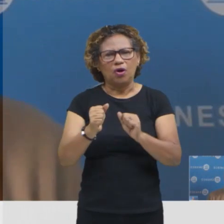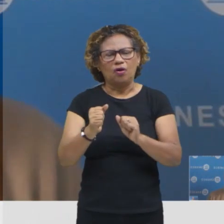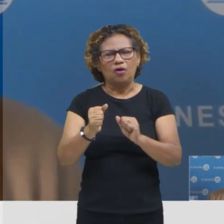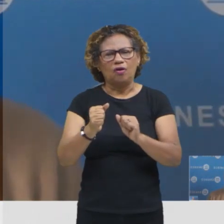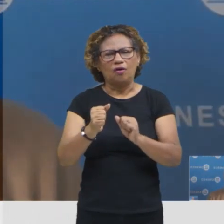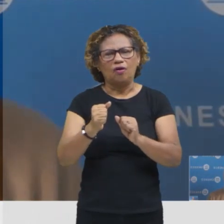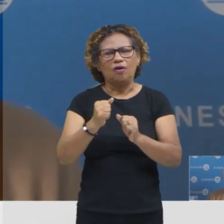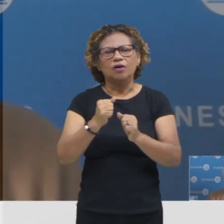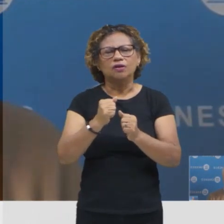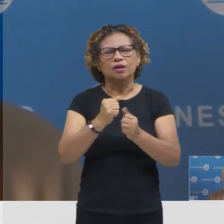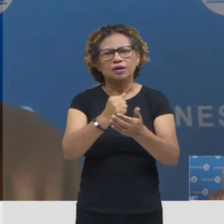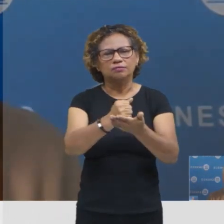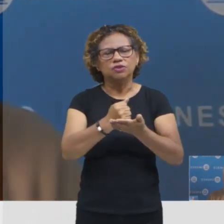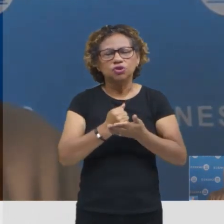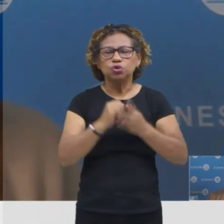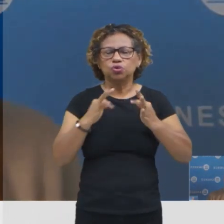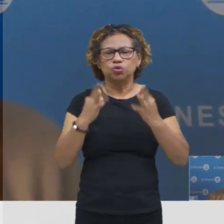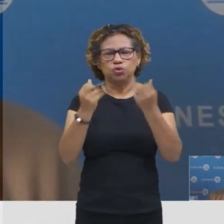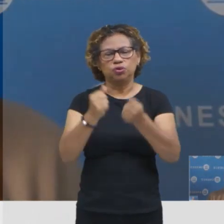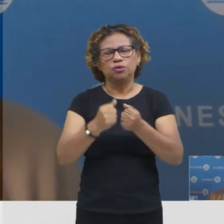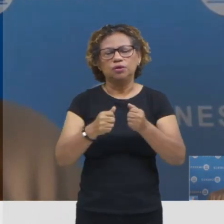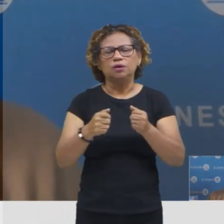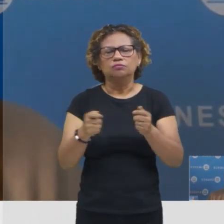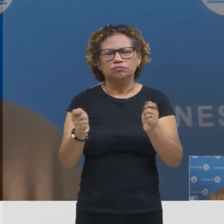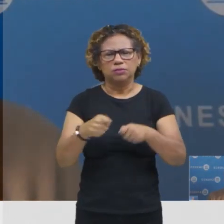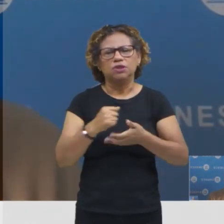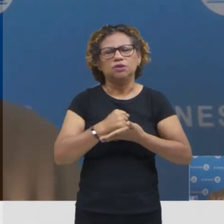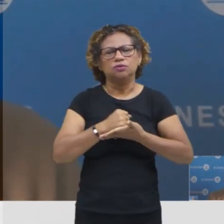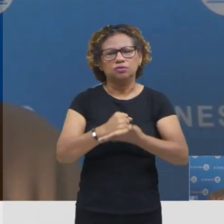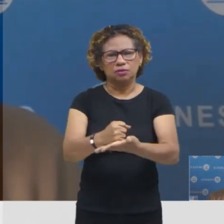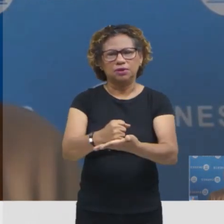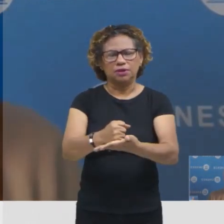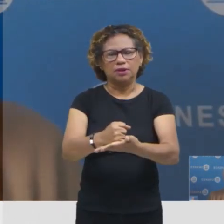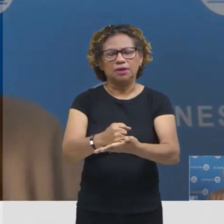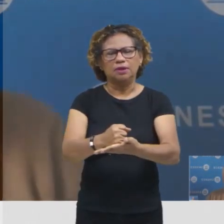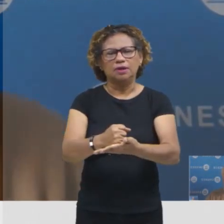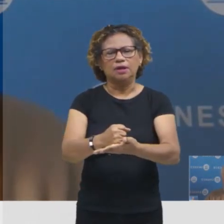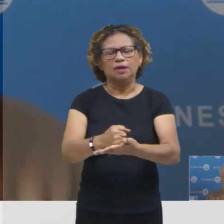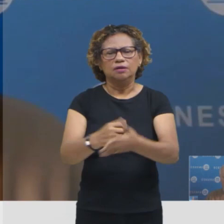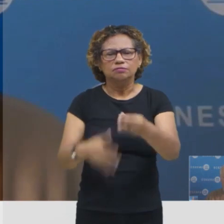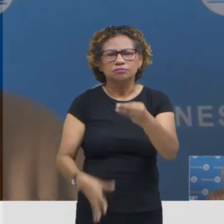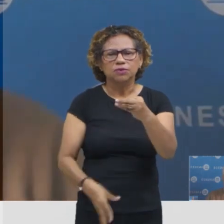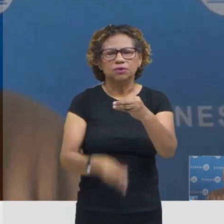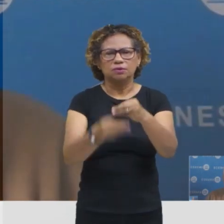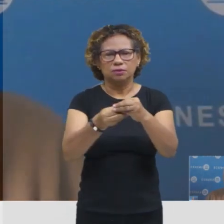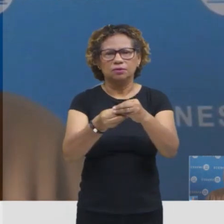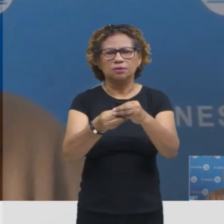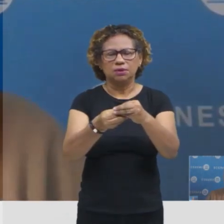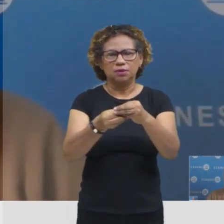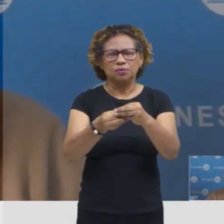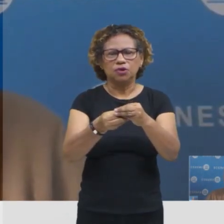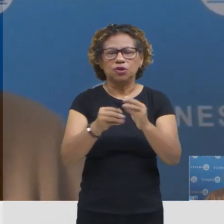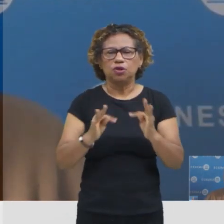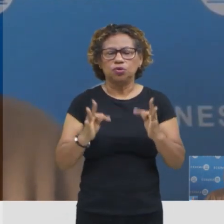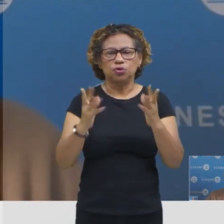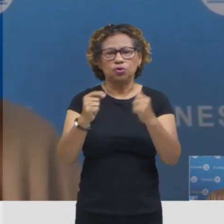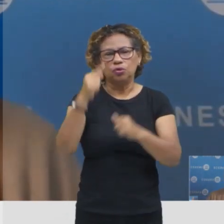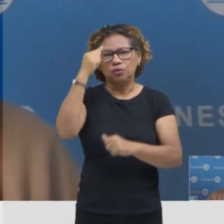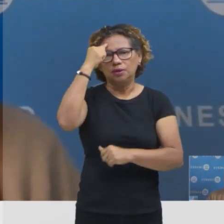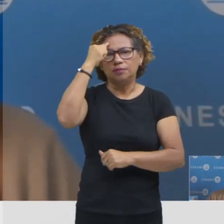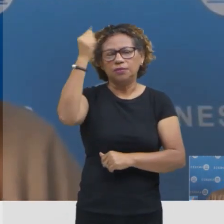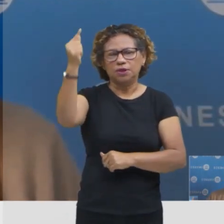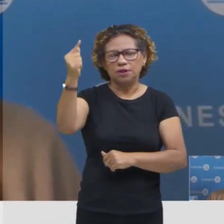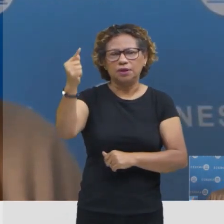Contem comigo em tudo o que eu puder ajudar, em tudo o que eu puder contribuir com as minhas reflexões, com as minhas ideias, com